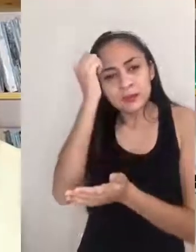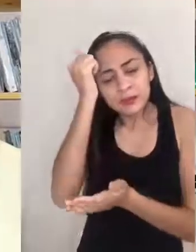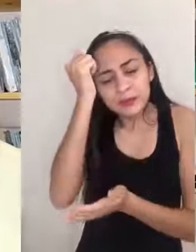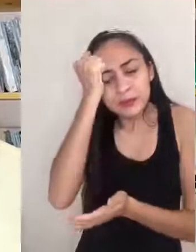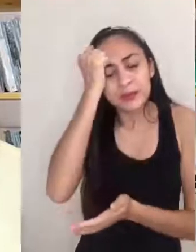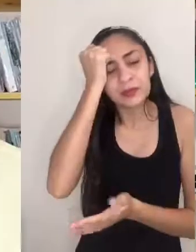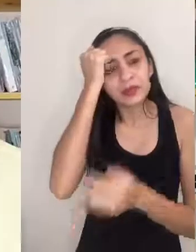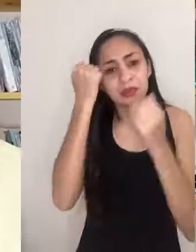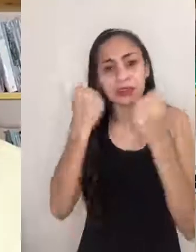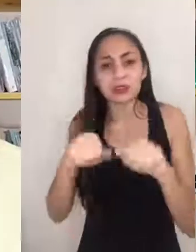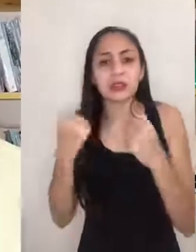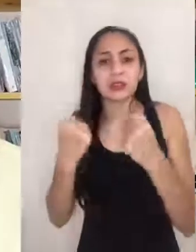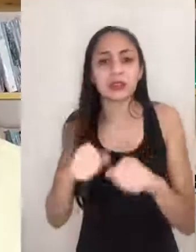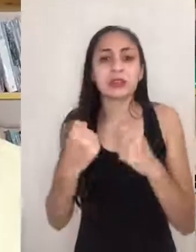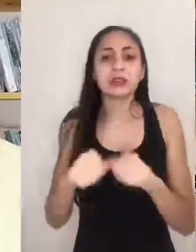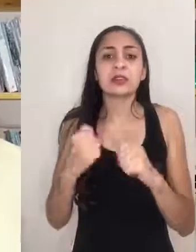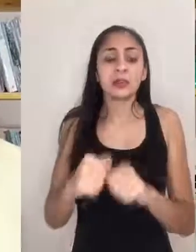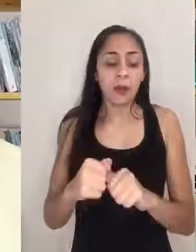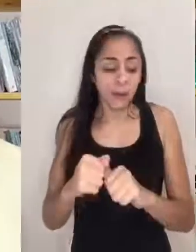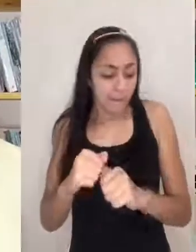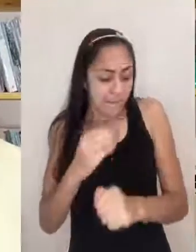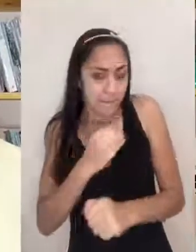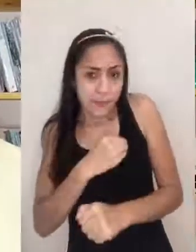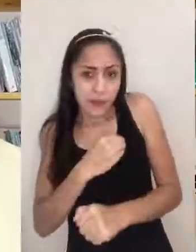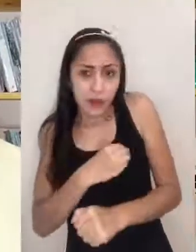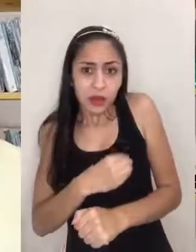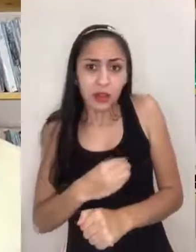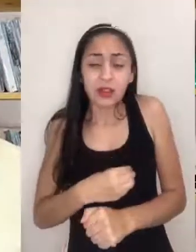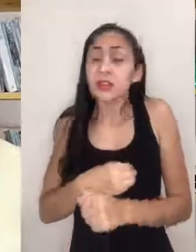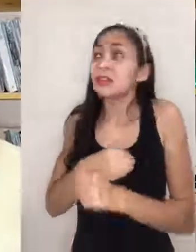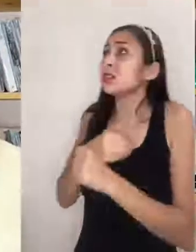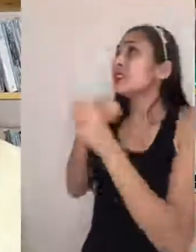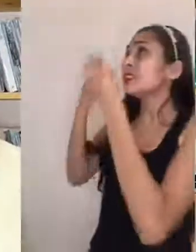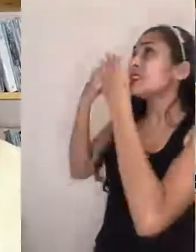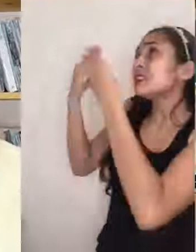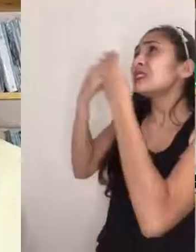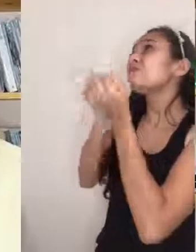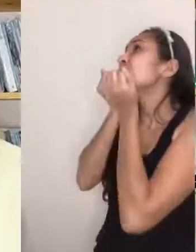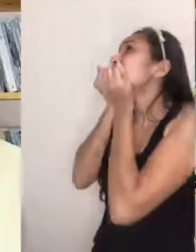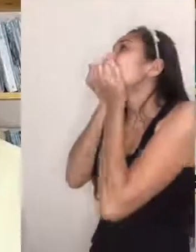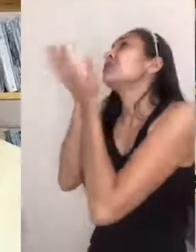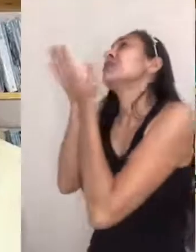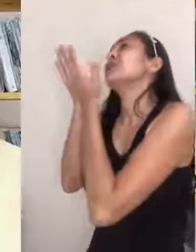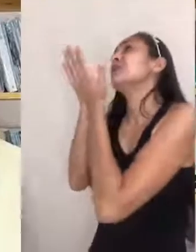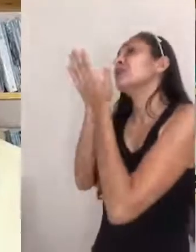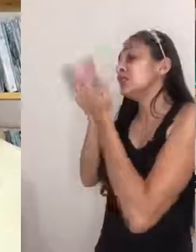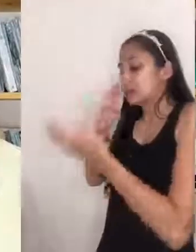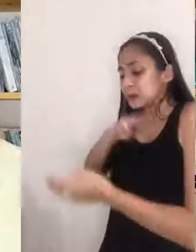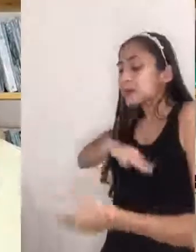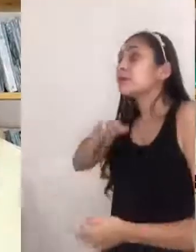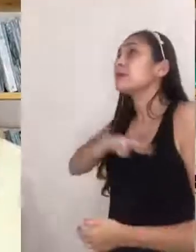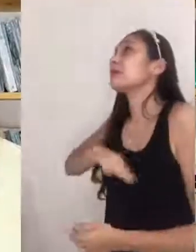Arrependa-se dos teus pecados. Confesse-os a Deus. Peça o seu perdão e a sua